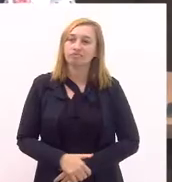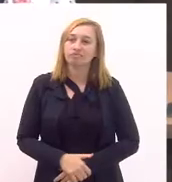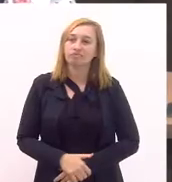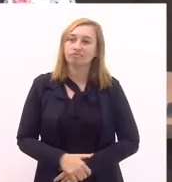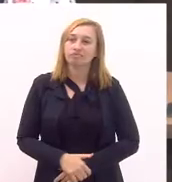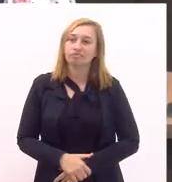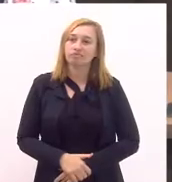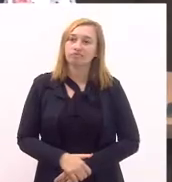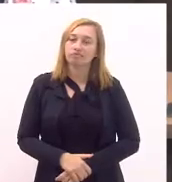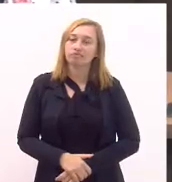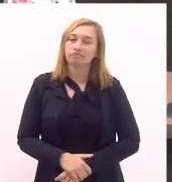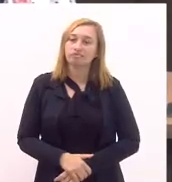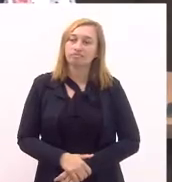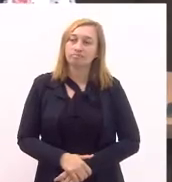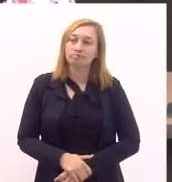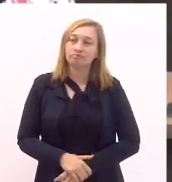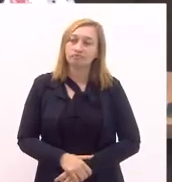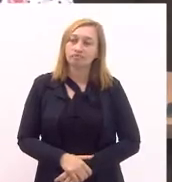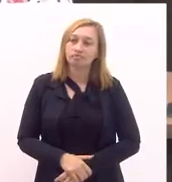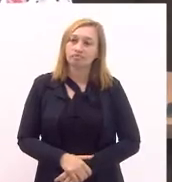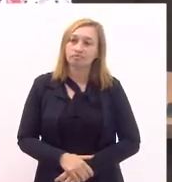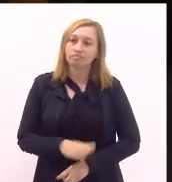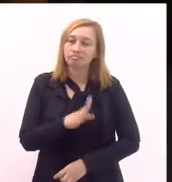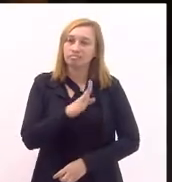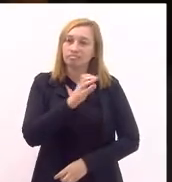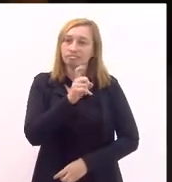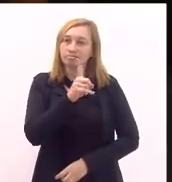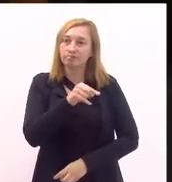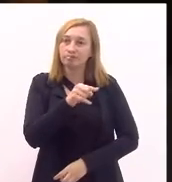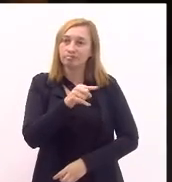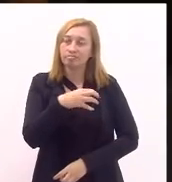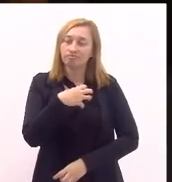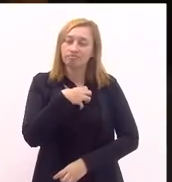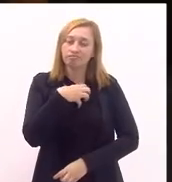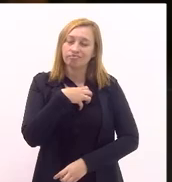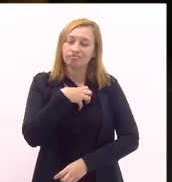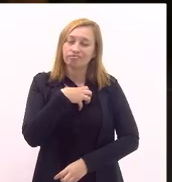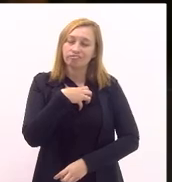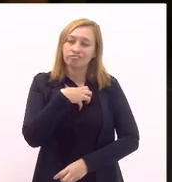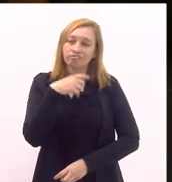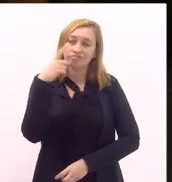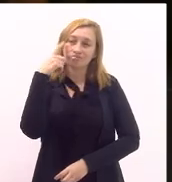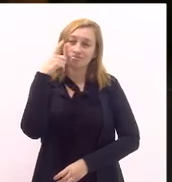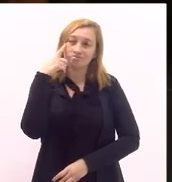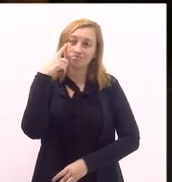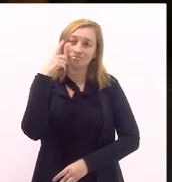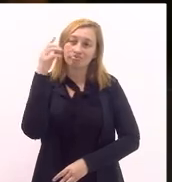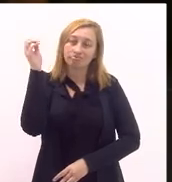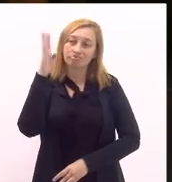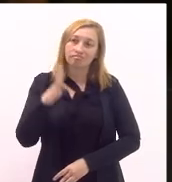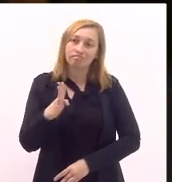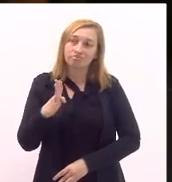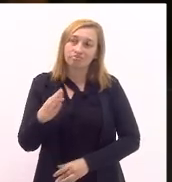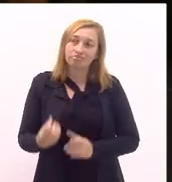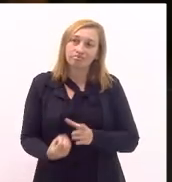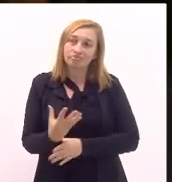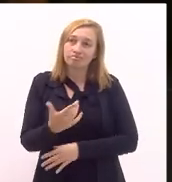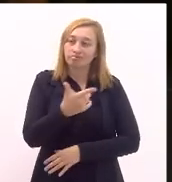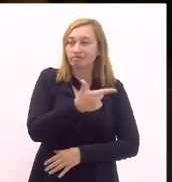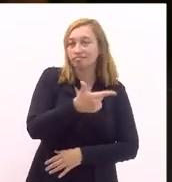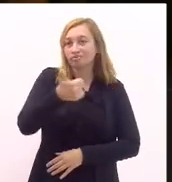E aí Oi e a beleza tem um sentido de pensar esse Brasil que a gente está construindo